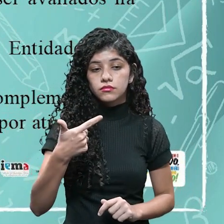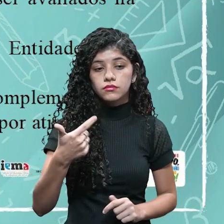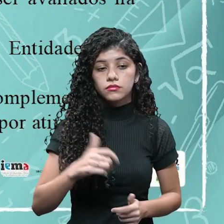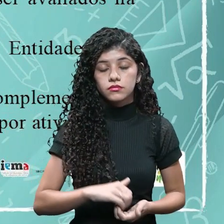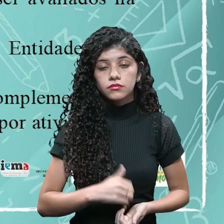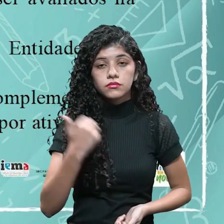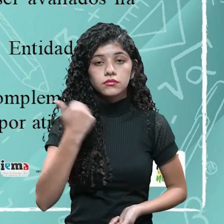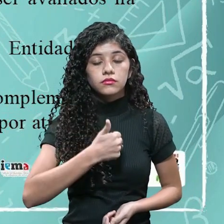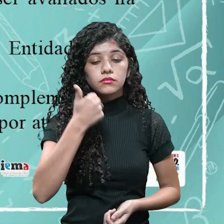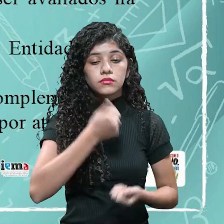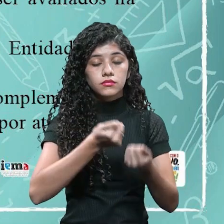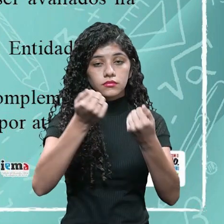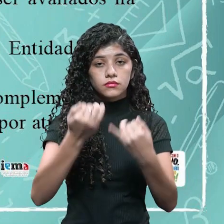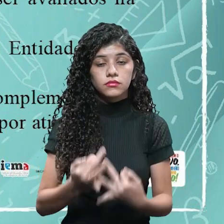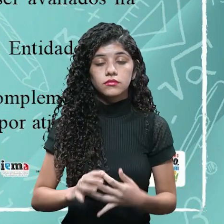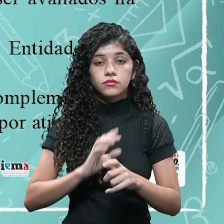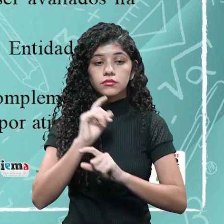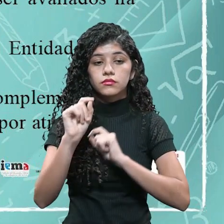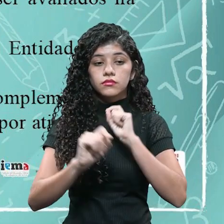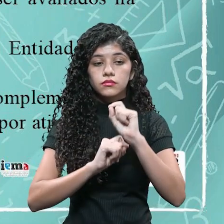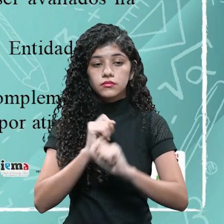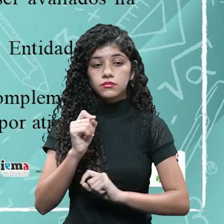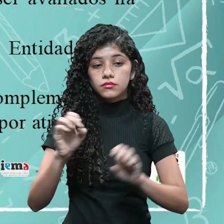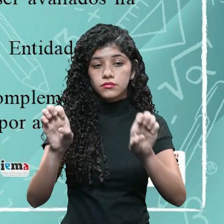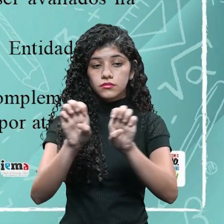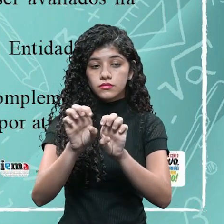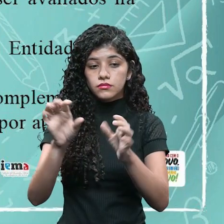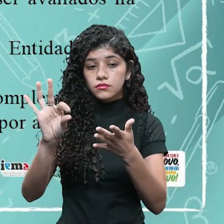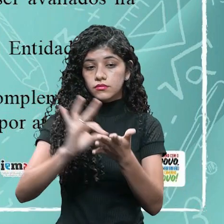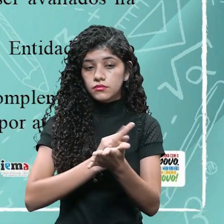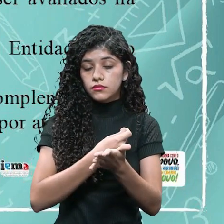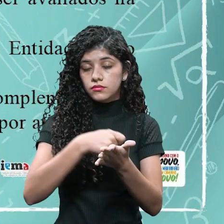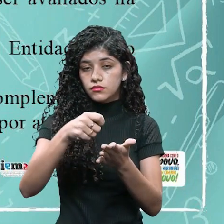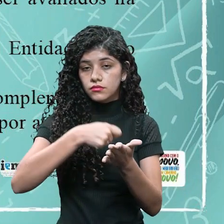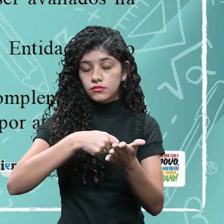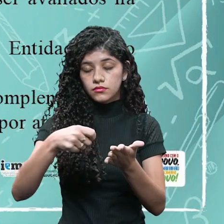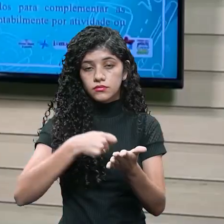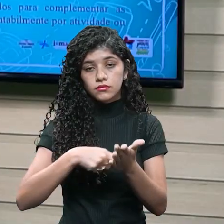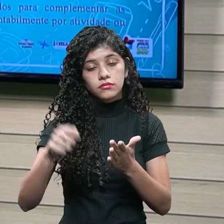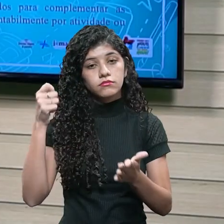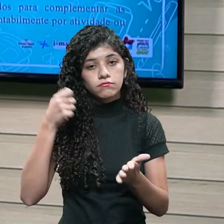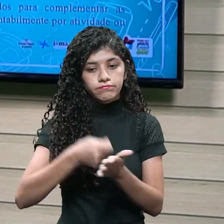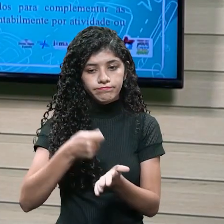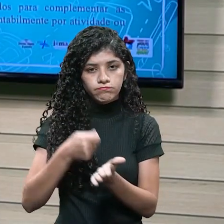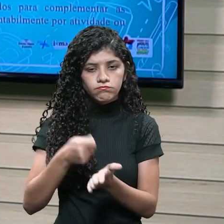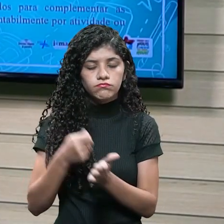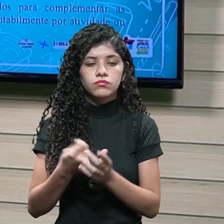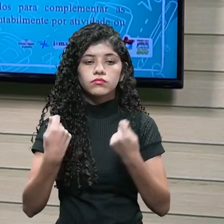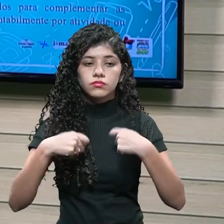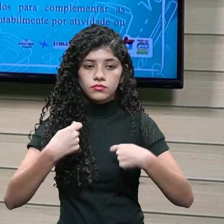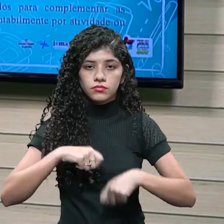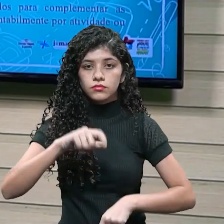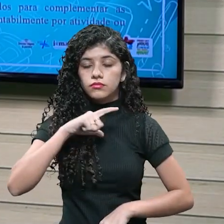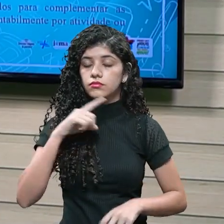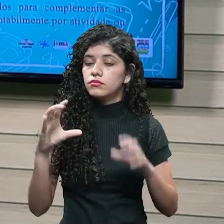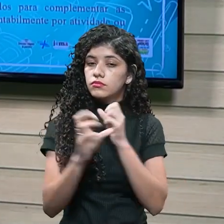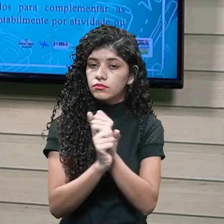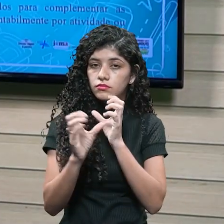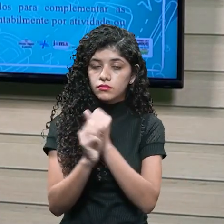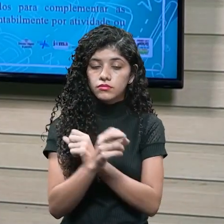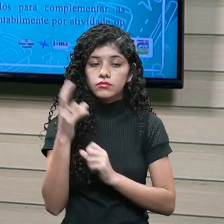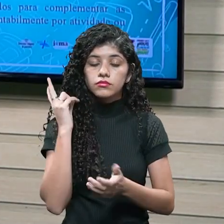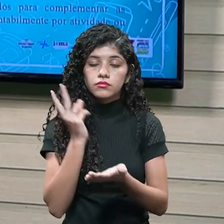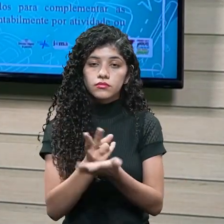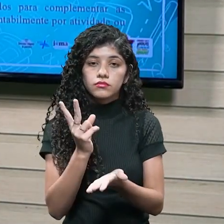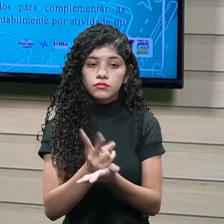norma técnica. Primeira coisa que ela fala, que a escrituração contábil é obrigatória. Então, toda cooperativa precisa de um